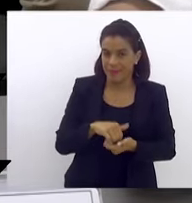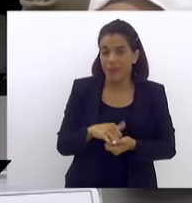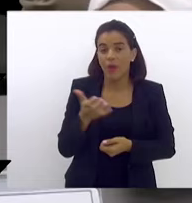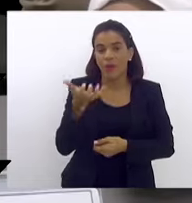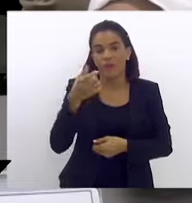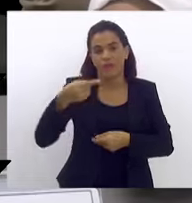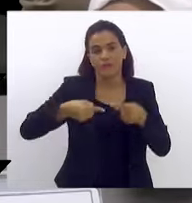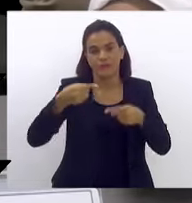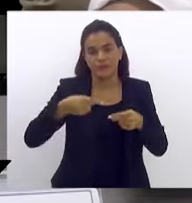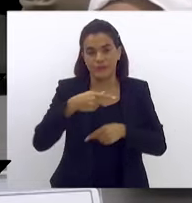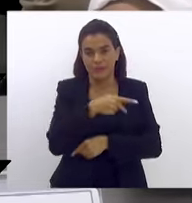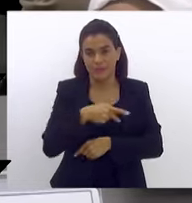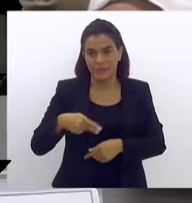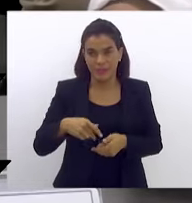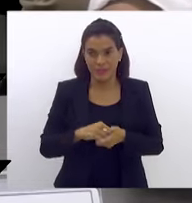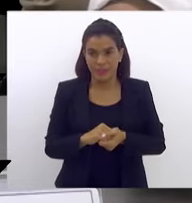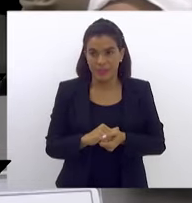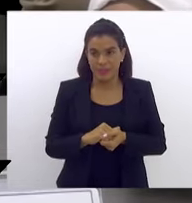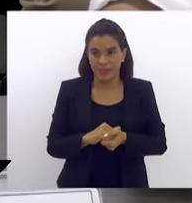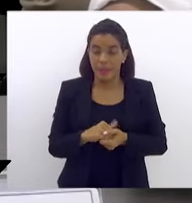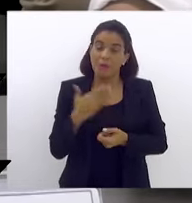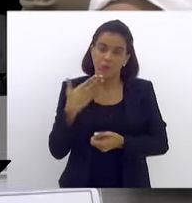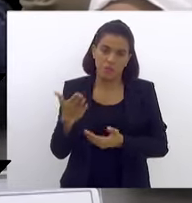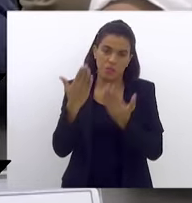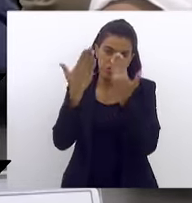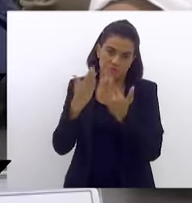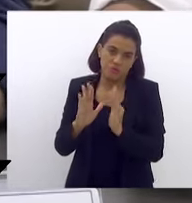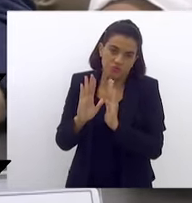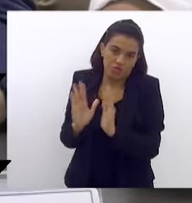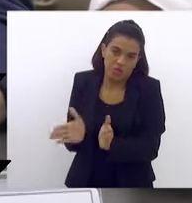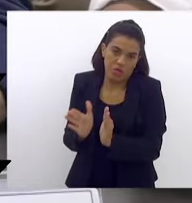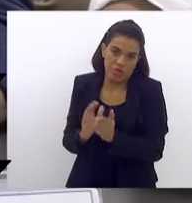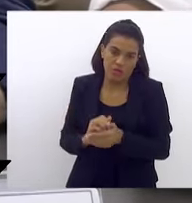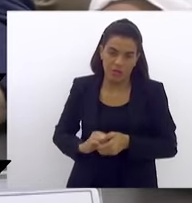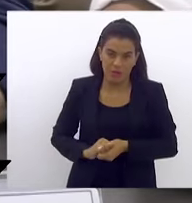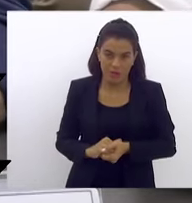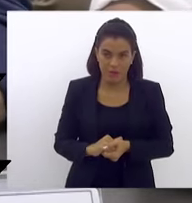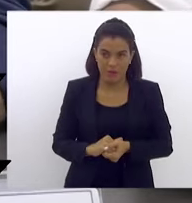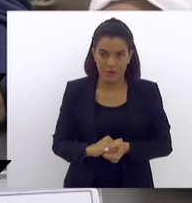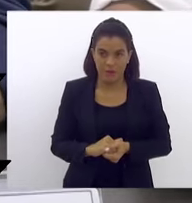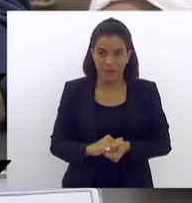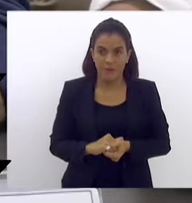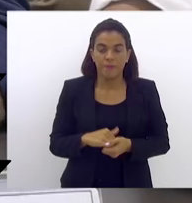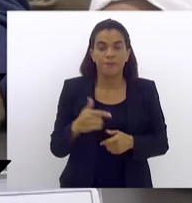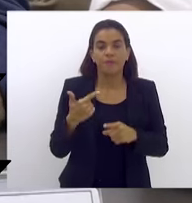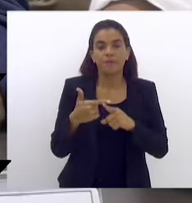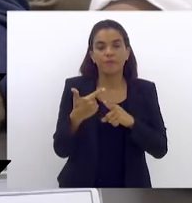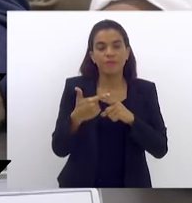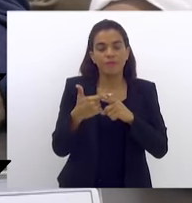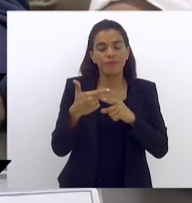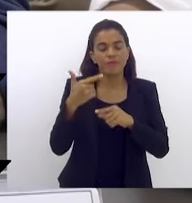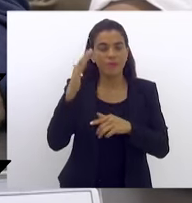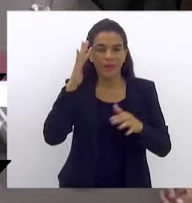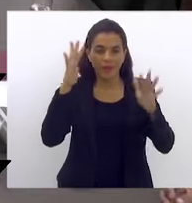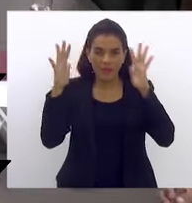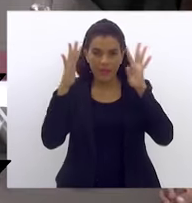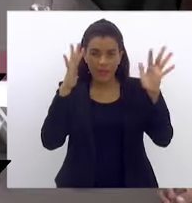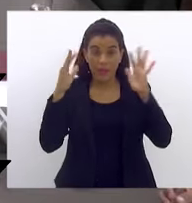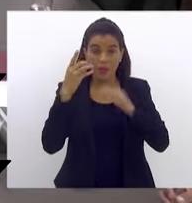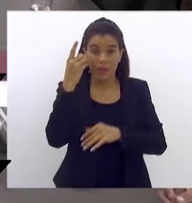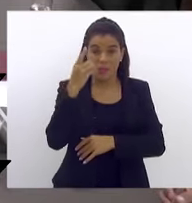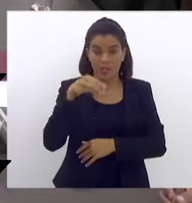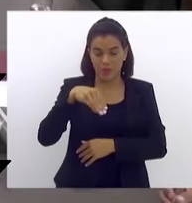discutir Presidente bom mas a vista tá pedindo tá vou passar pro Deputado porque fazendo só um exercício Deputado Deputado min se torna